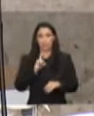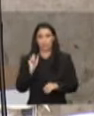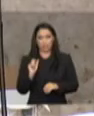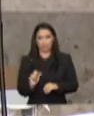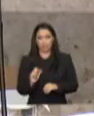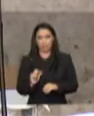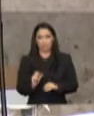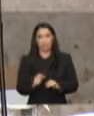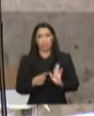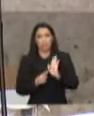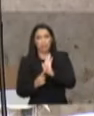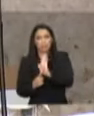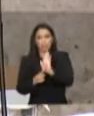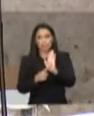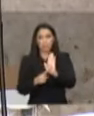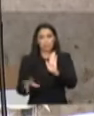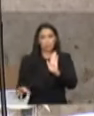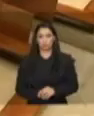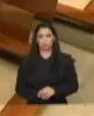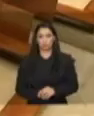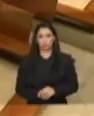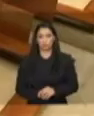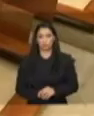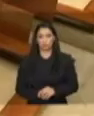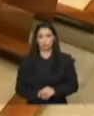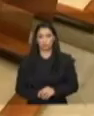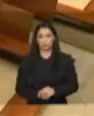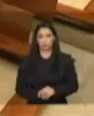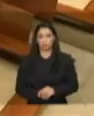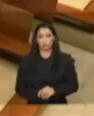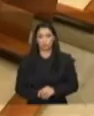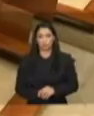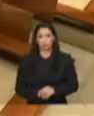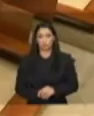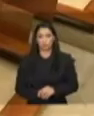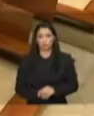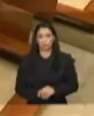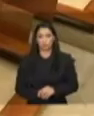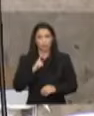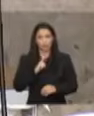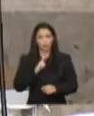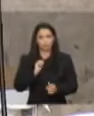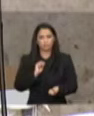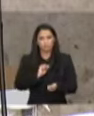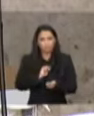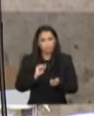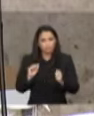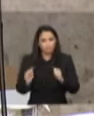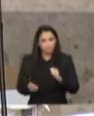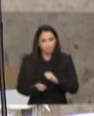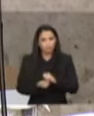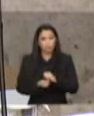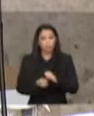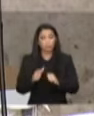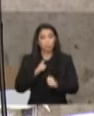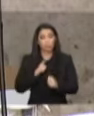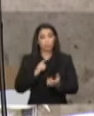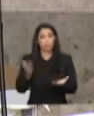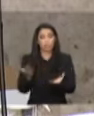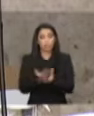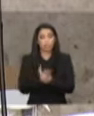sistemática da apresentação das emendas de relatório geral confirma a adequação da liminar